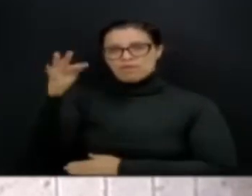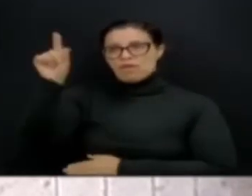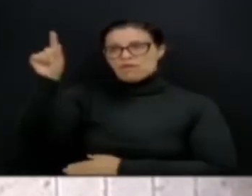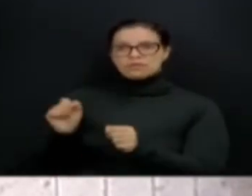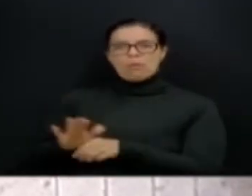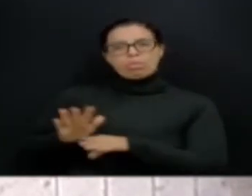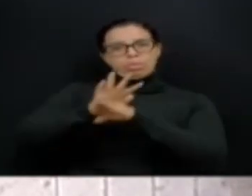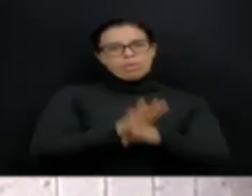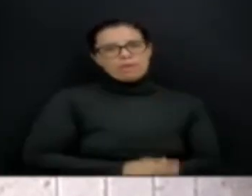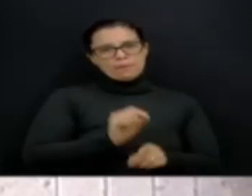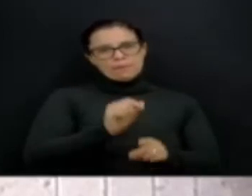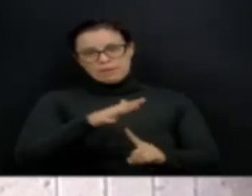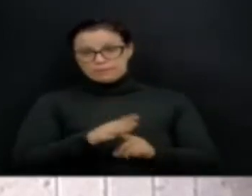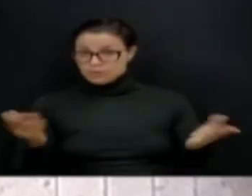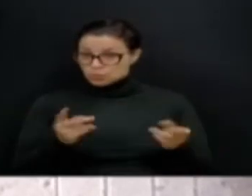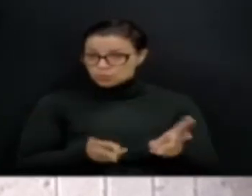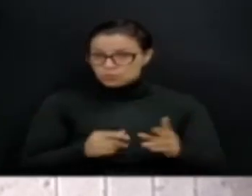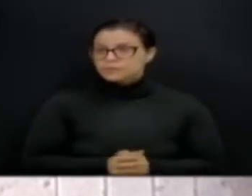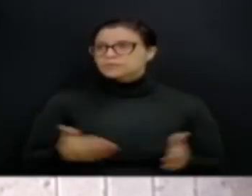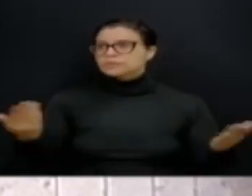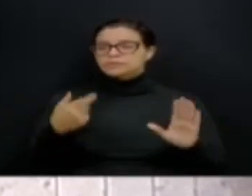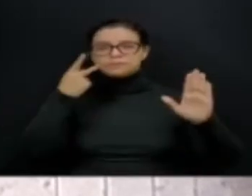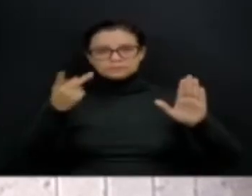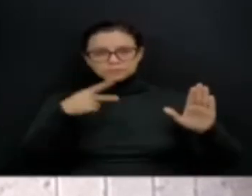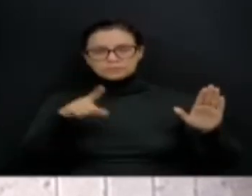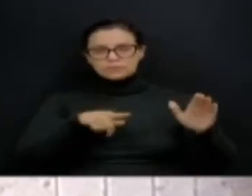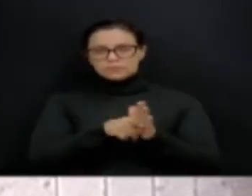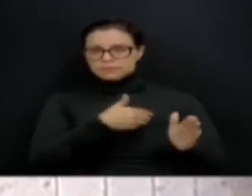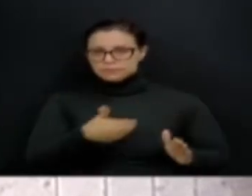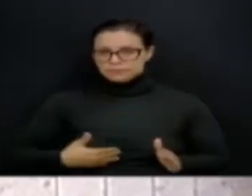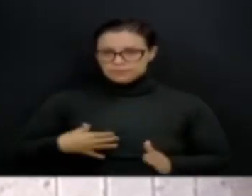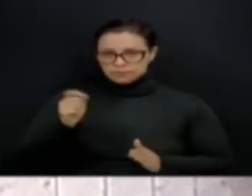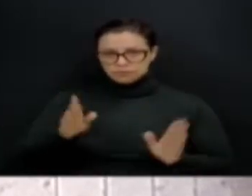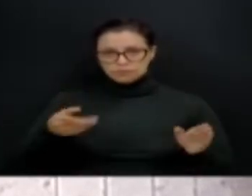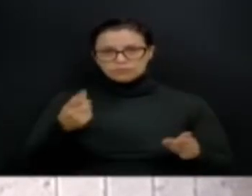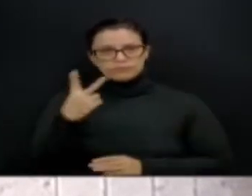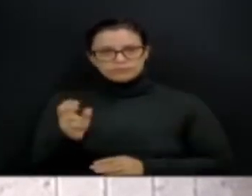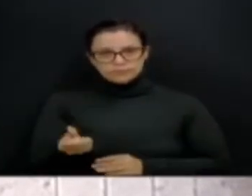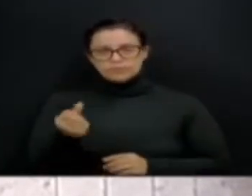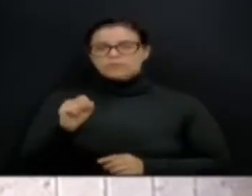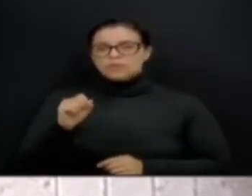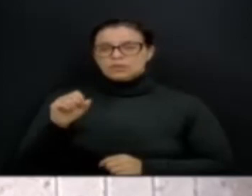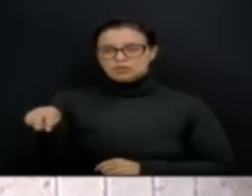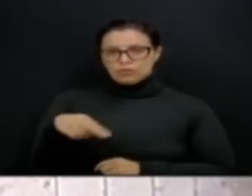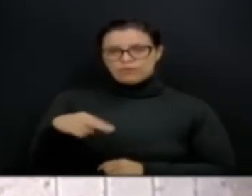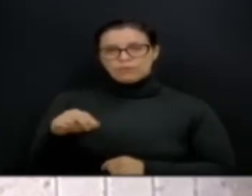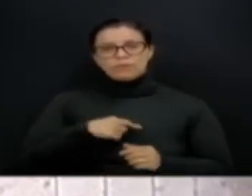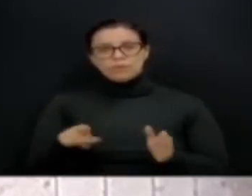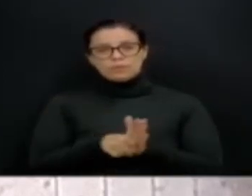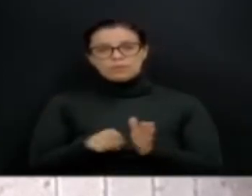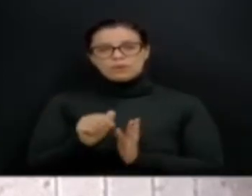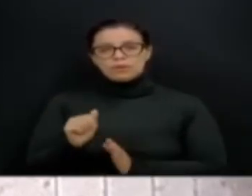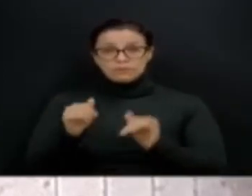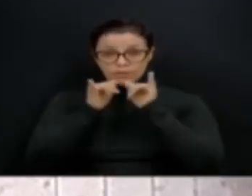isso. Mas eu vou mais longe. A promessa feita pelo governador no dia 26/11, na Agência